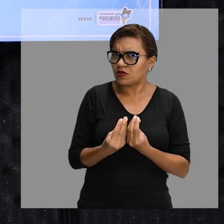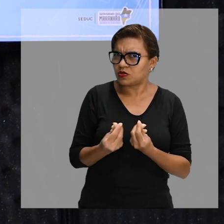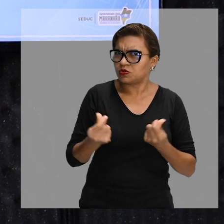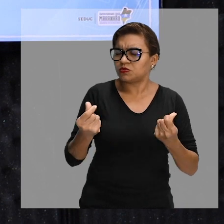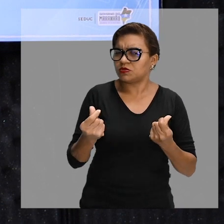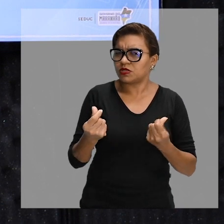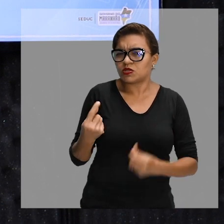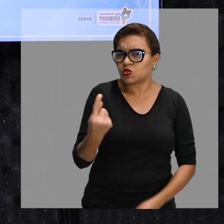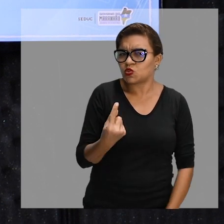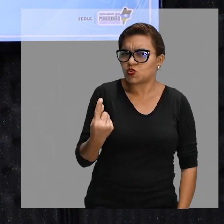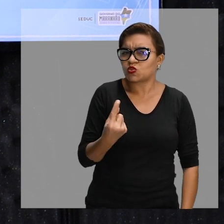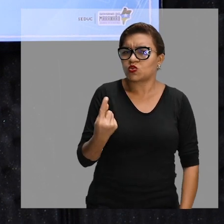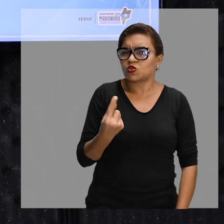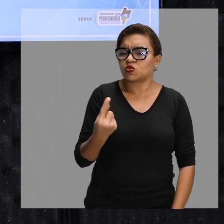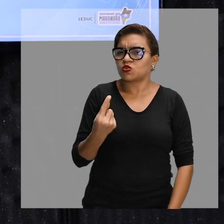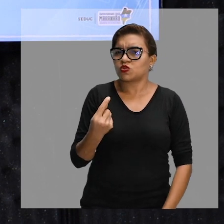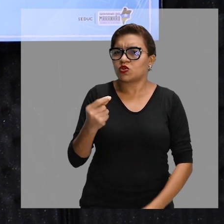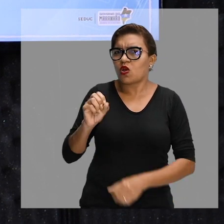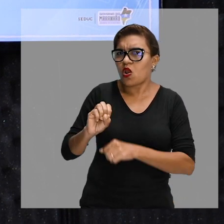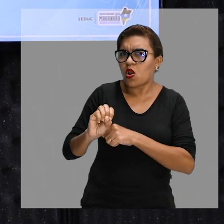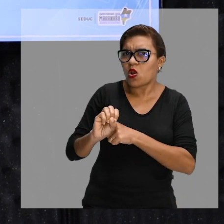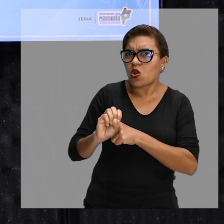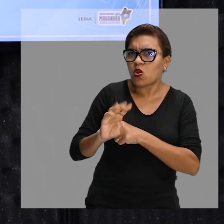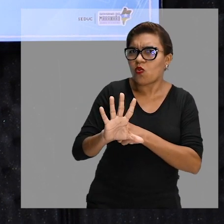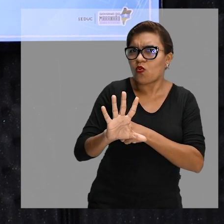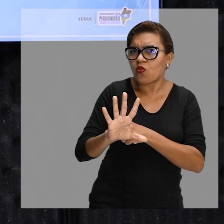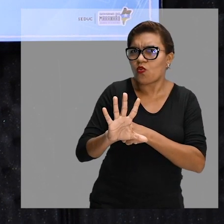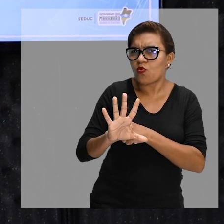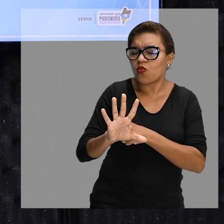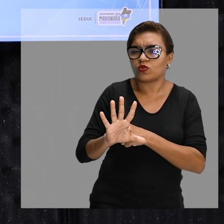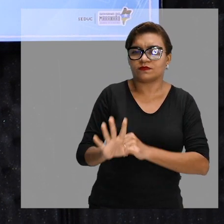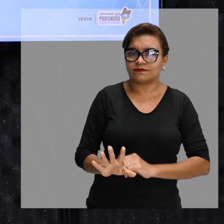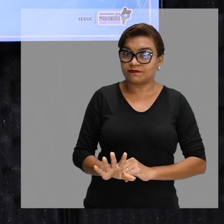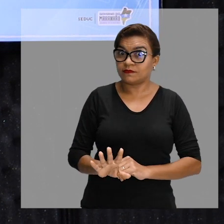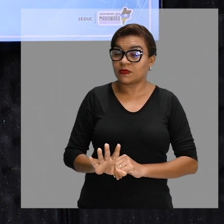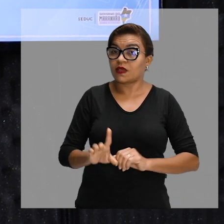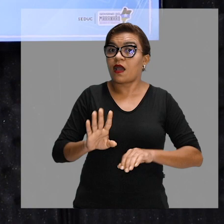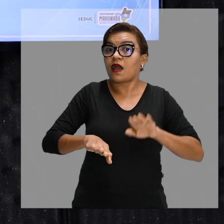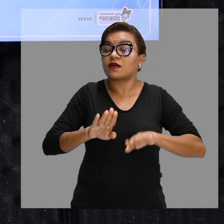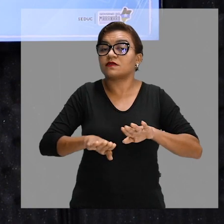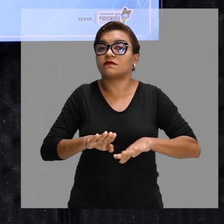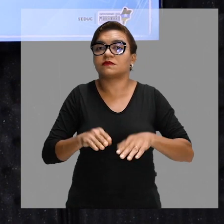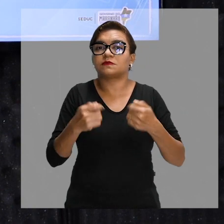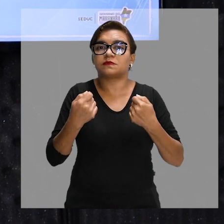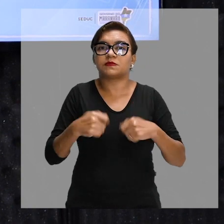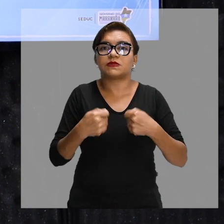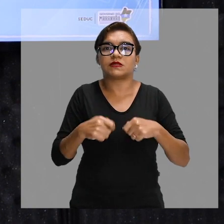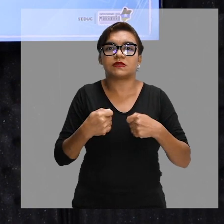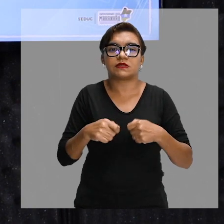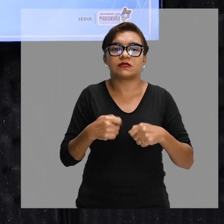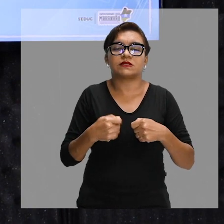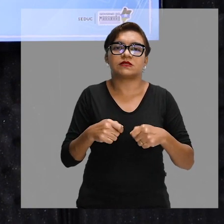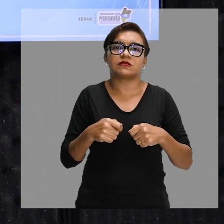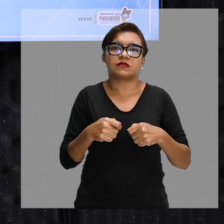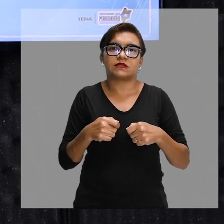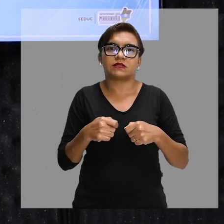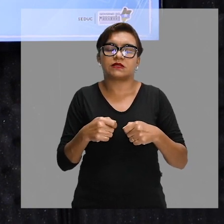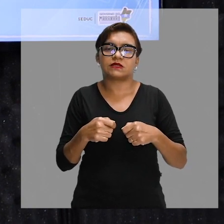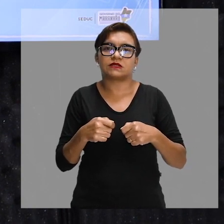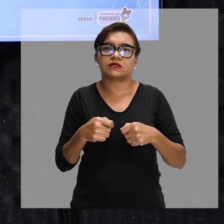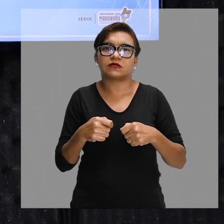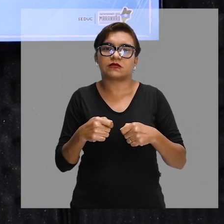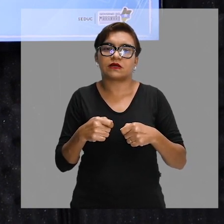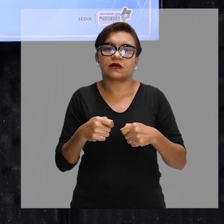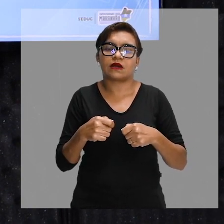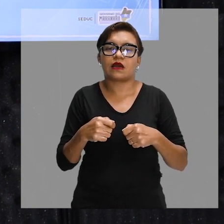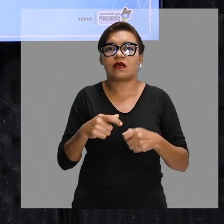que vai emitir ou que consegue emitir luz. Às vezes ela precisa, estar inserido em uma